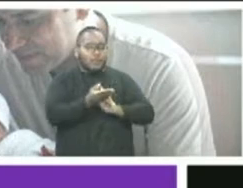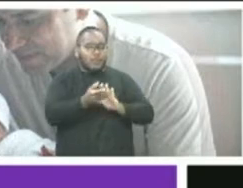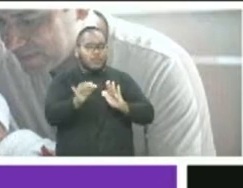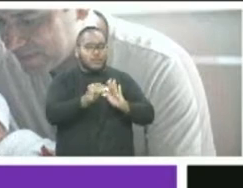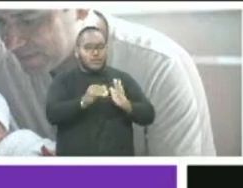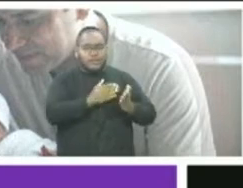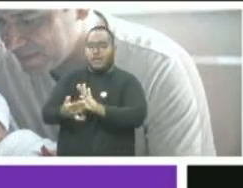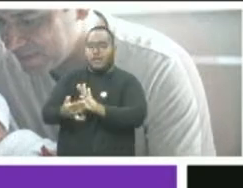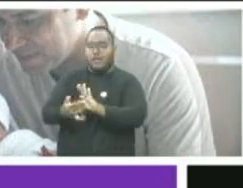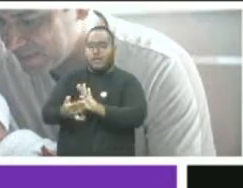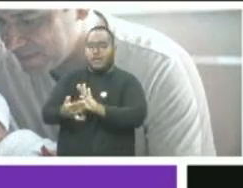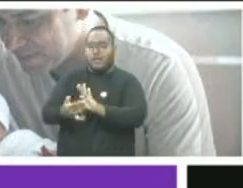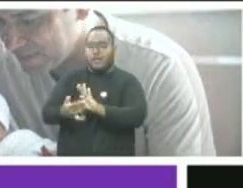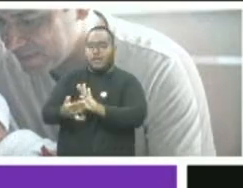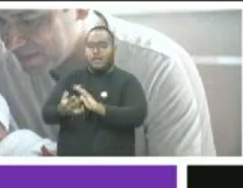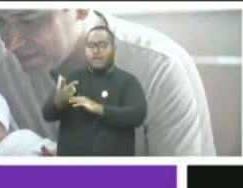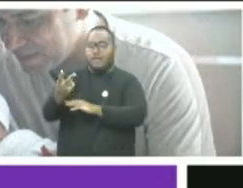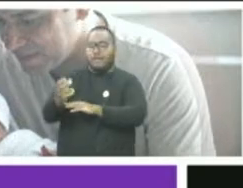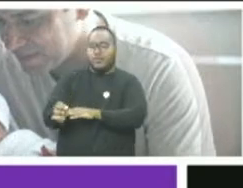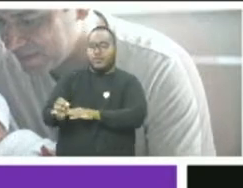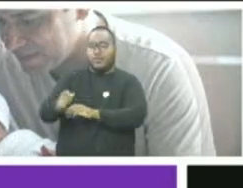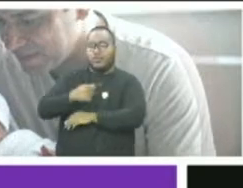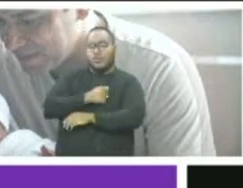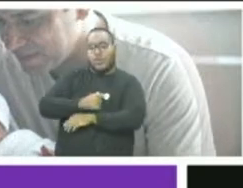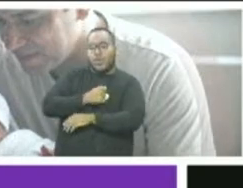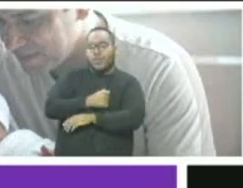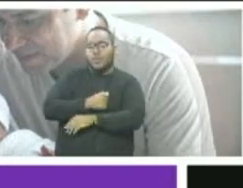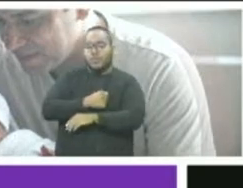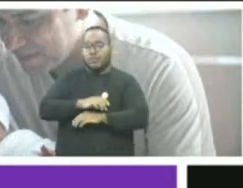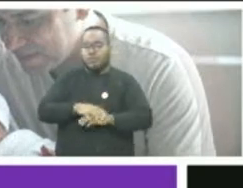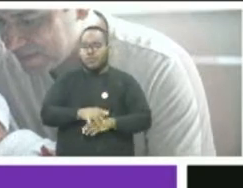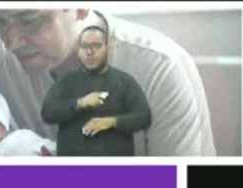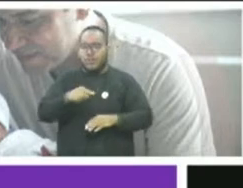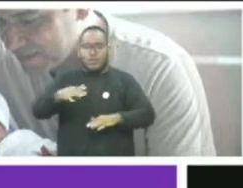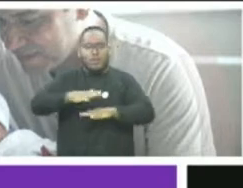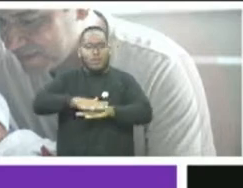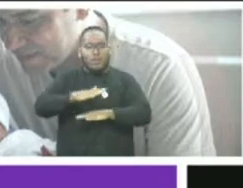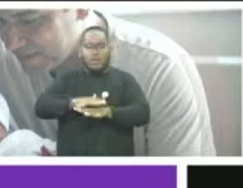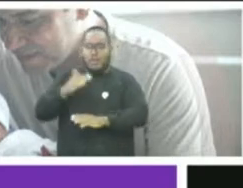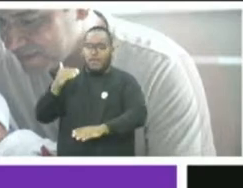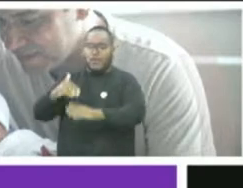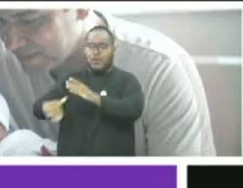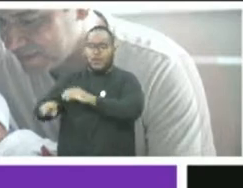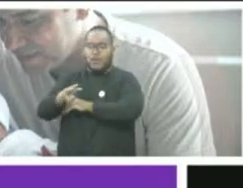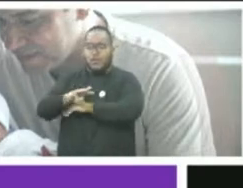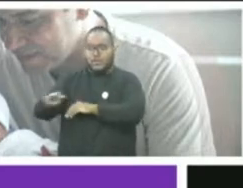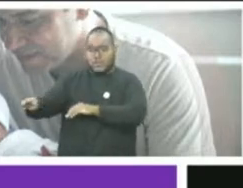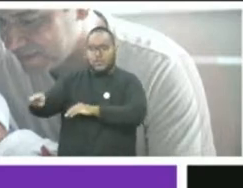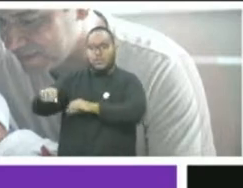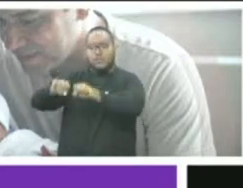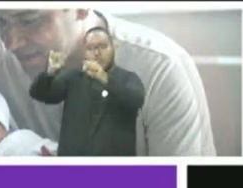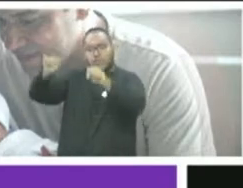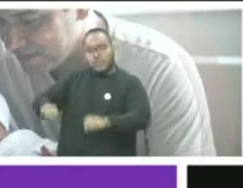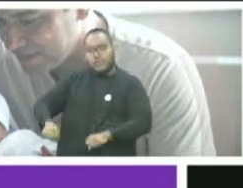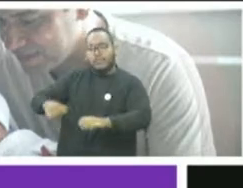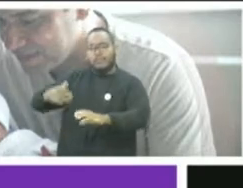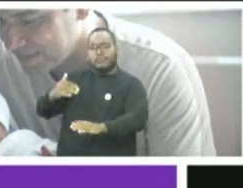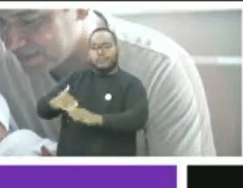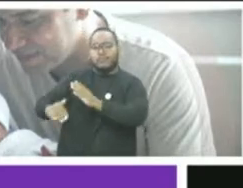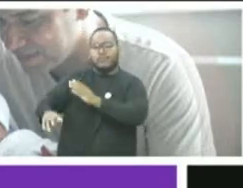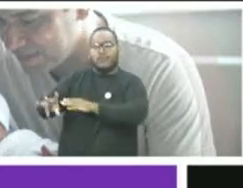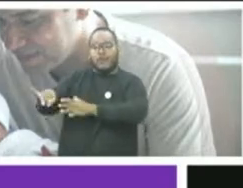os trabalhos, vocês podem mandar direto ali pelo site, tem um sistema de envio, né, que vai ser recebido ali pela nossa comissão